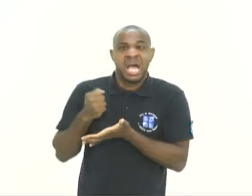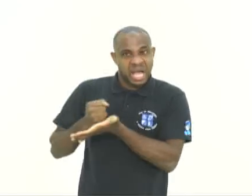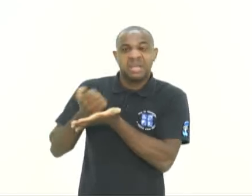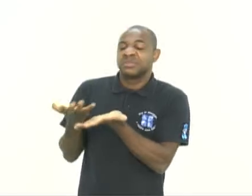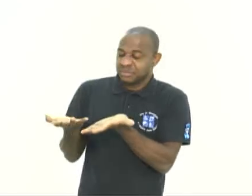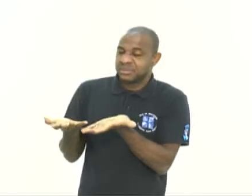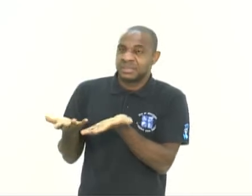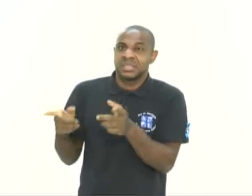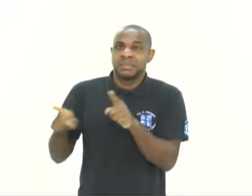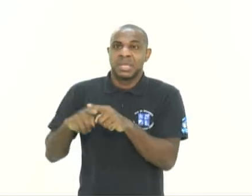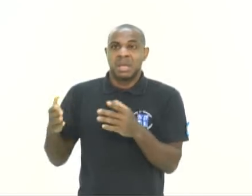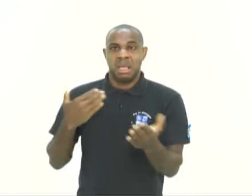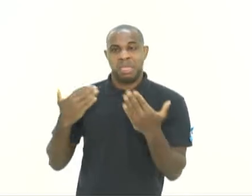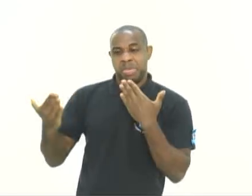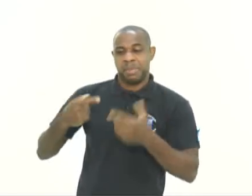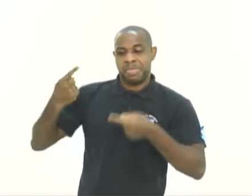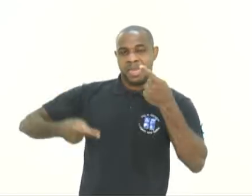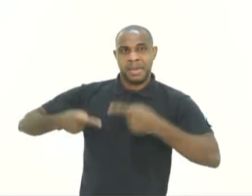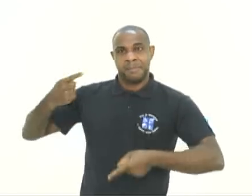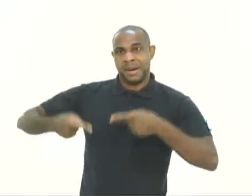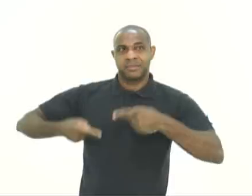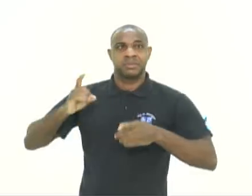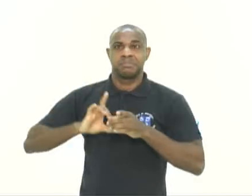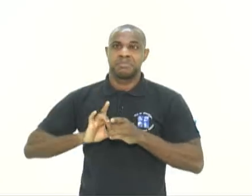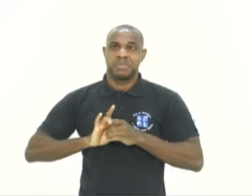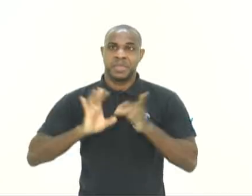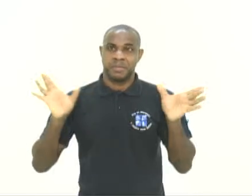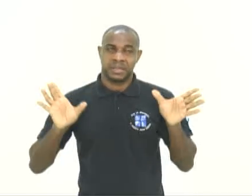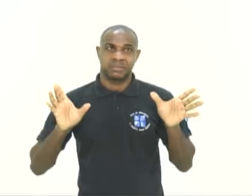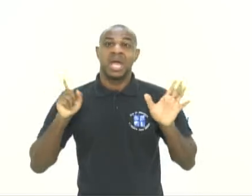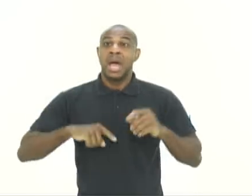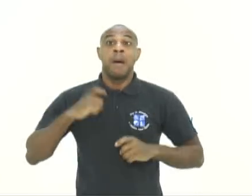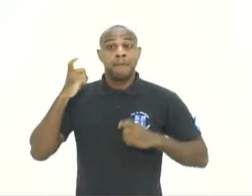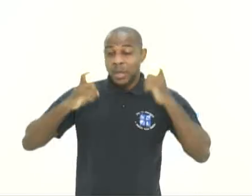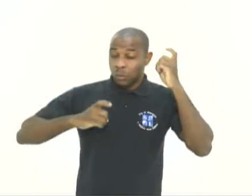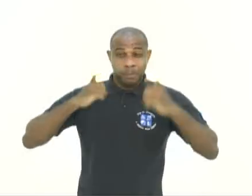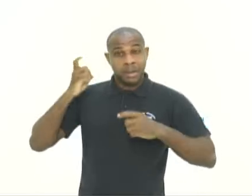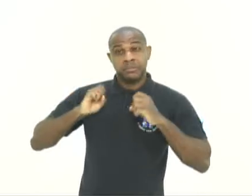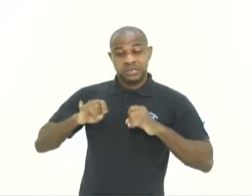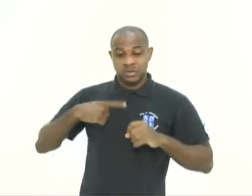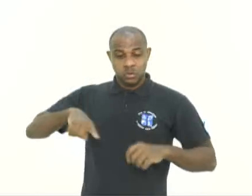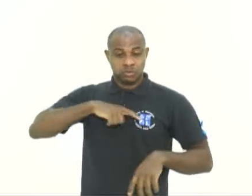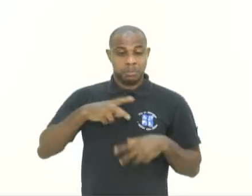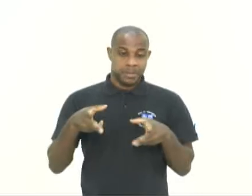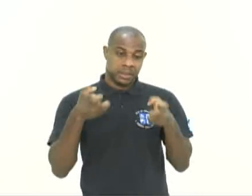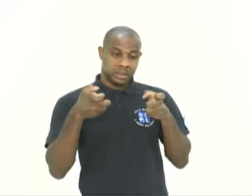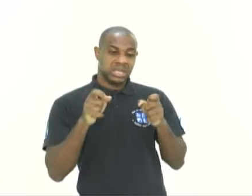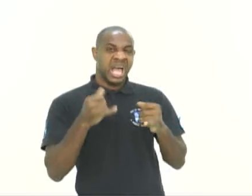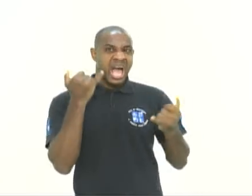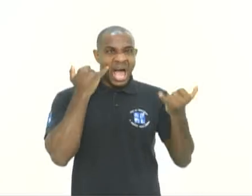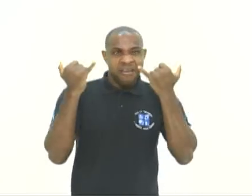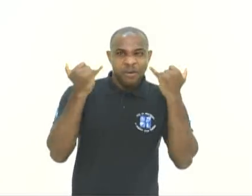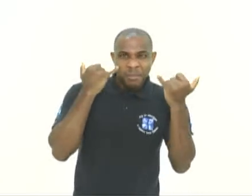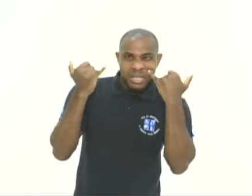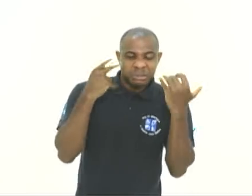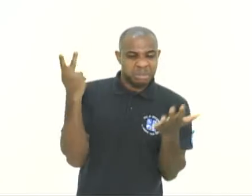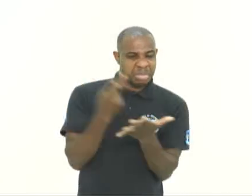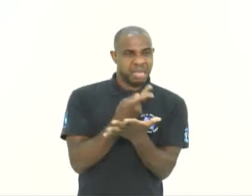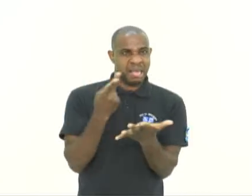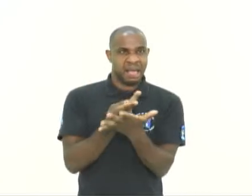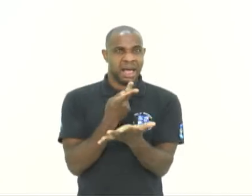inviabiliza o debate democrático. Aliás, é preocupante quando observamos que uma informação é